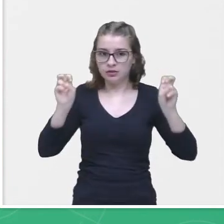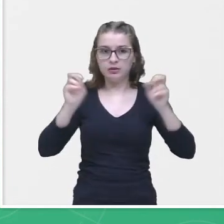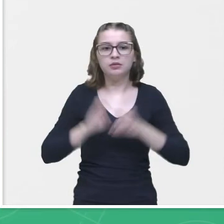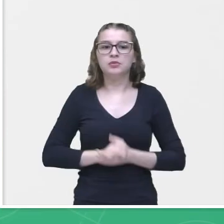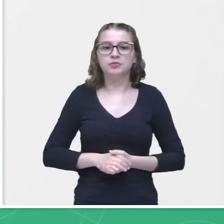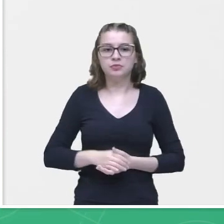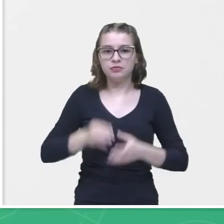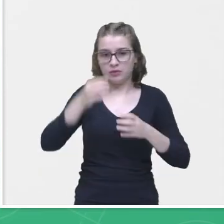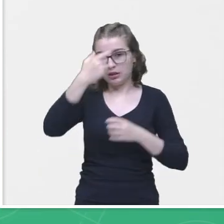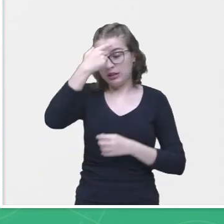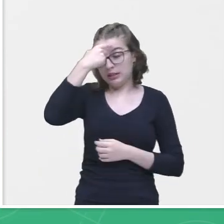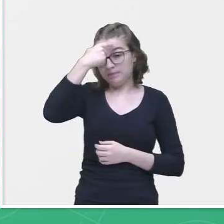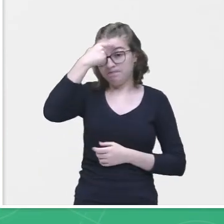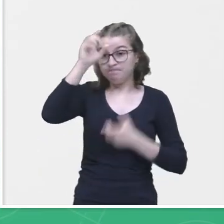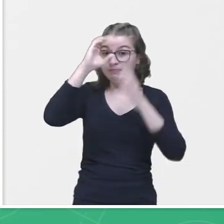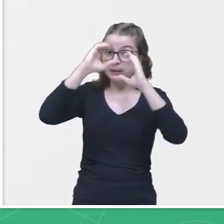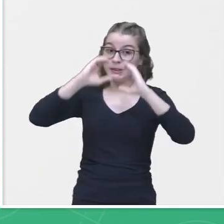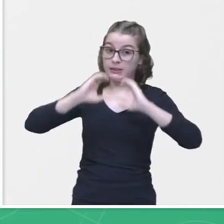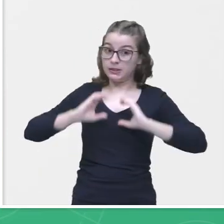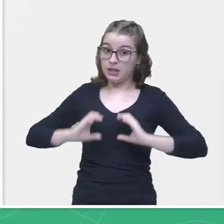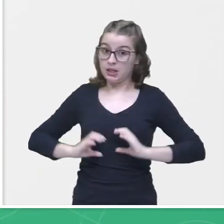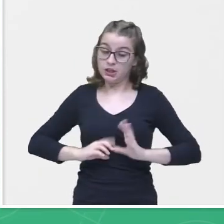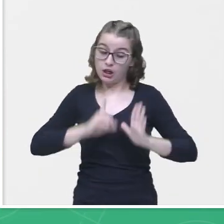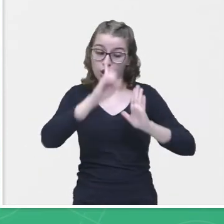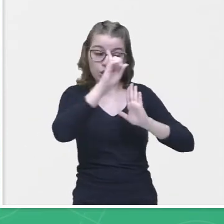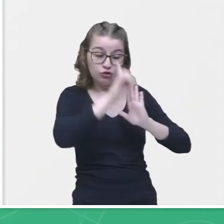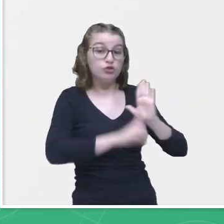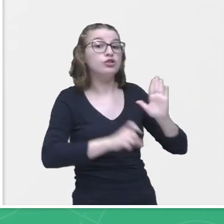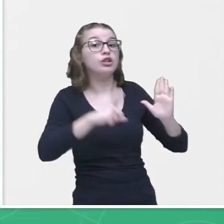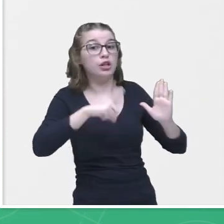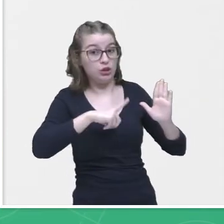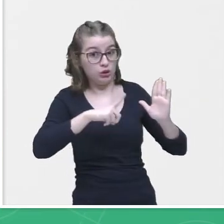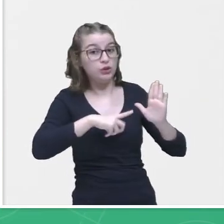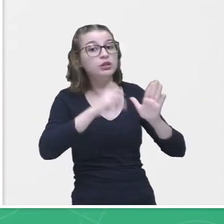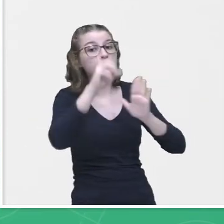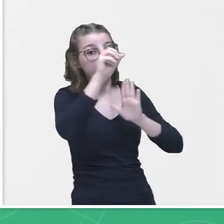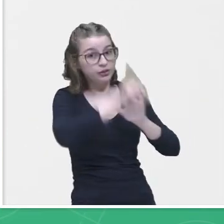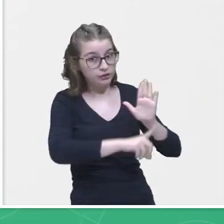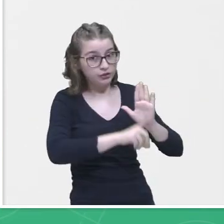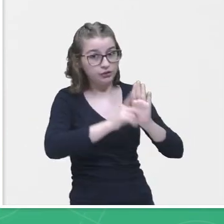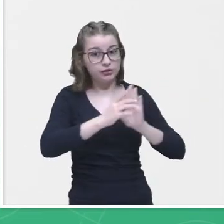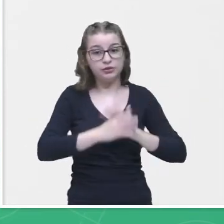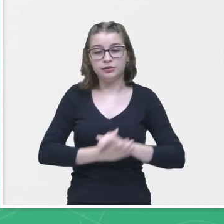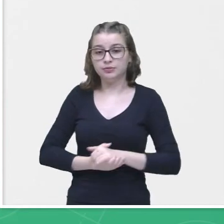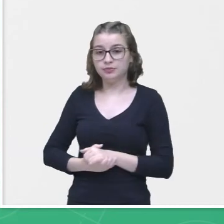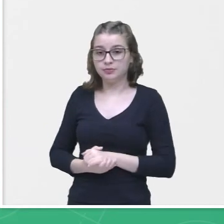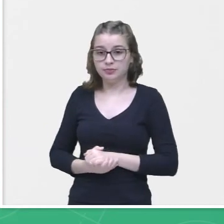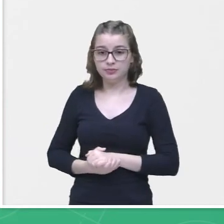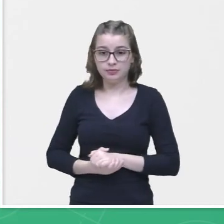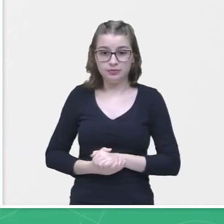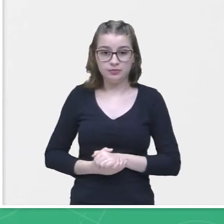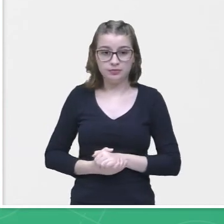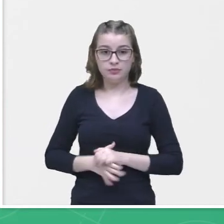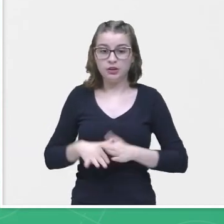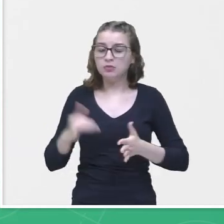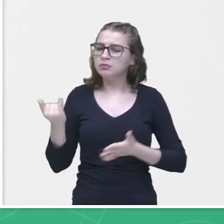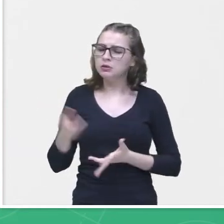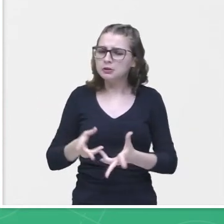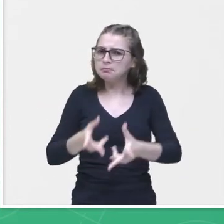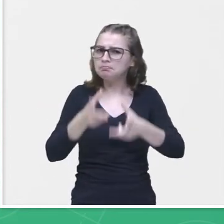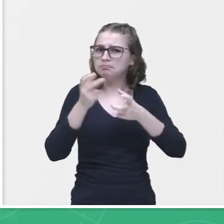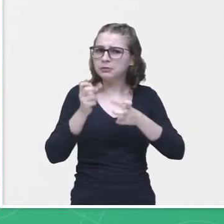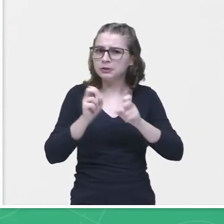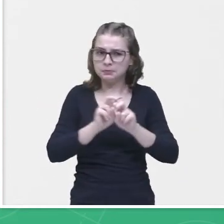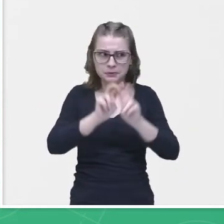ter direito. Já começa aqui, né? Já começa aí a questão, já começa ali a discussão, e você percebe aqui que já